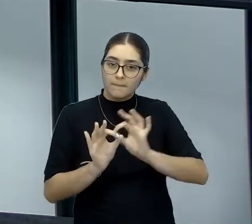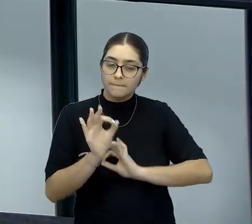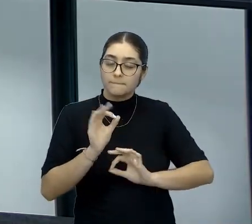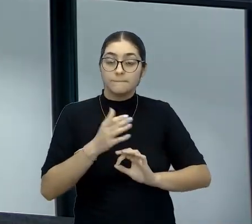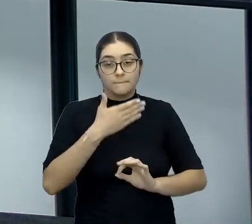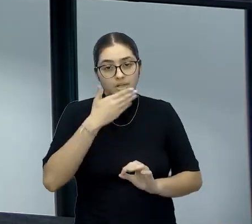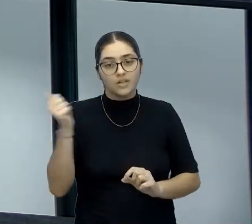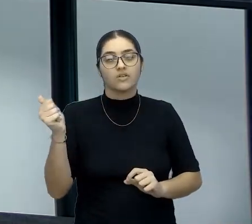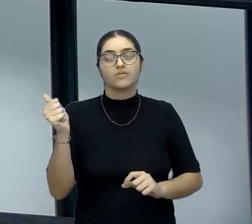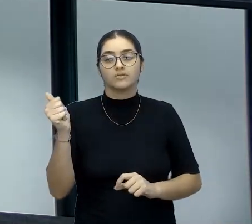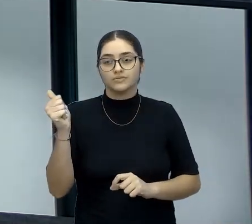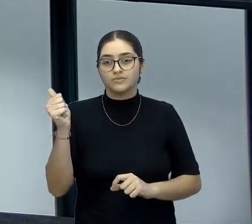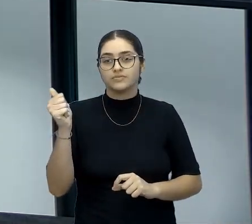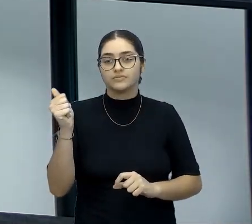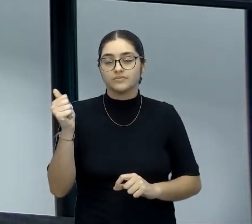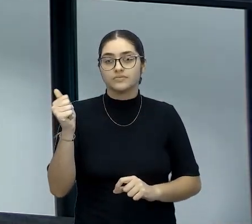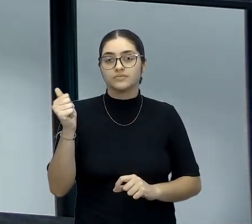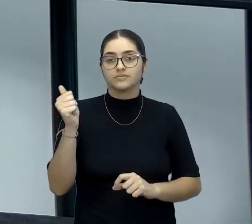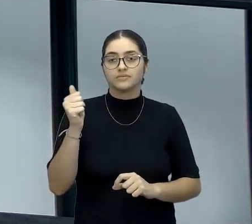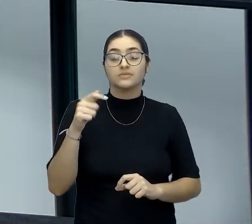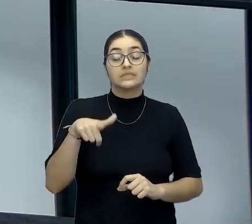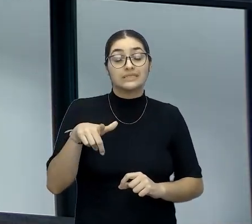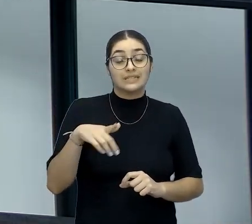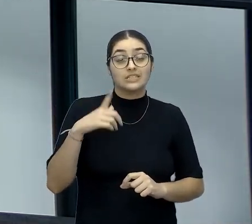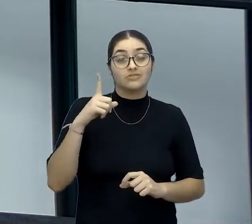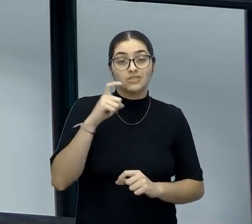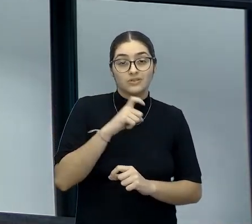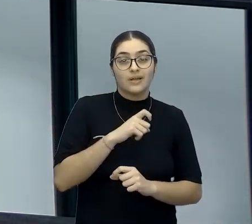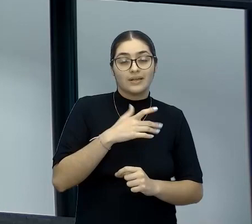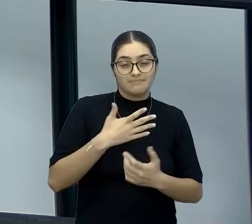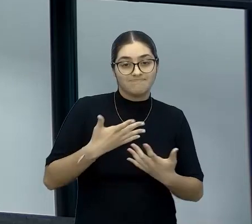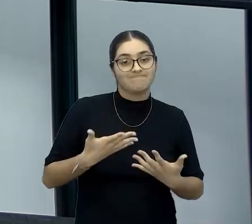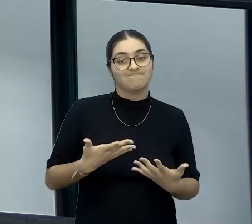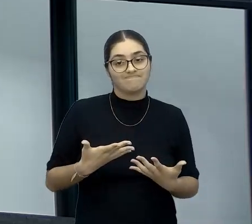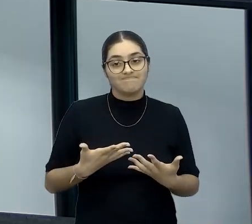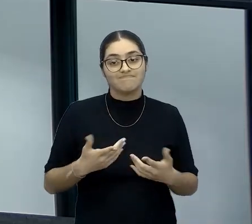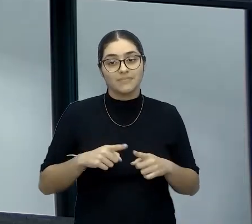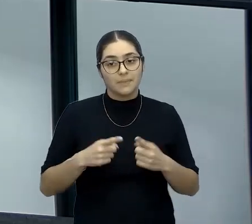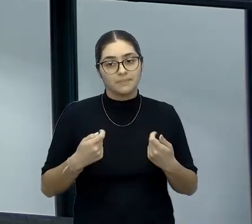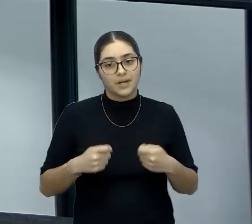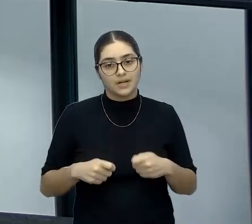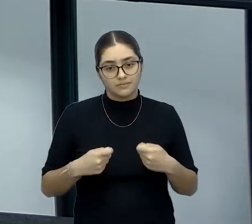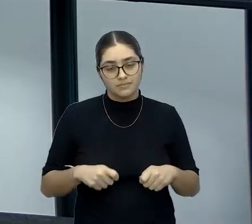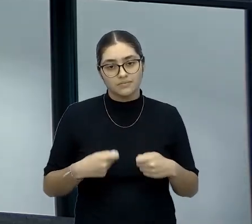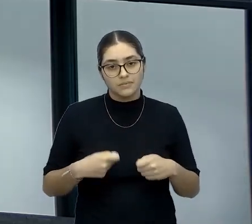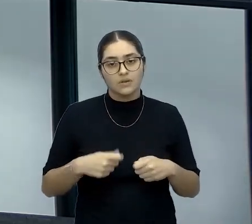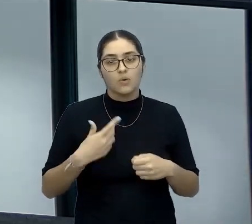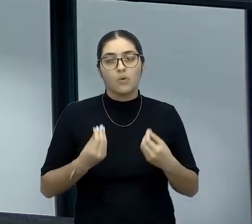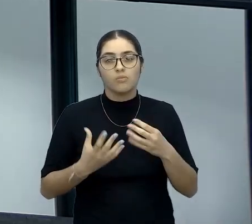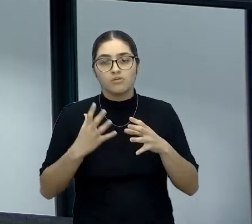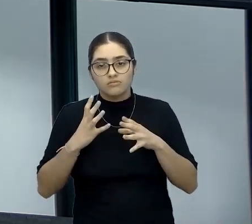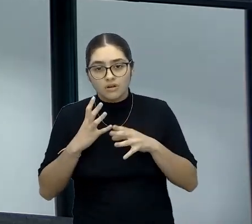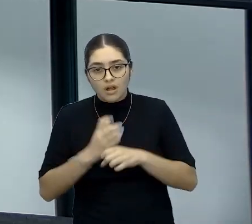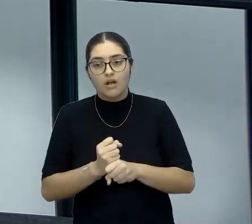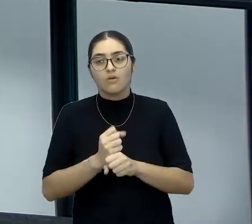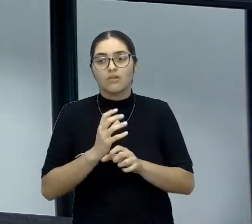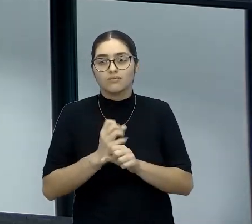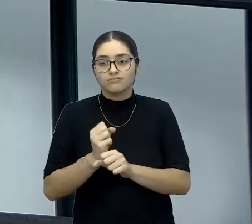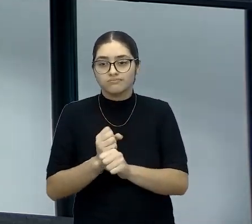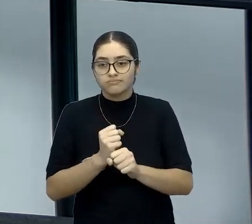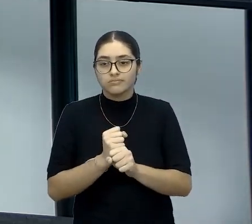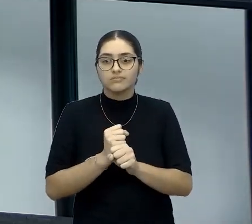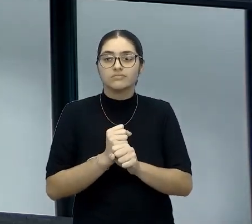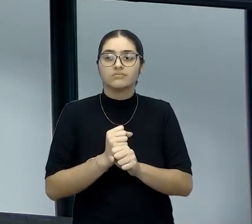melhor aí, um pouco mais trabalhoso, tá? Para estar sabendo calcular ou estimar